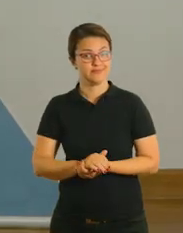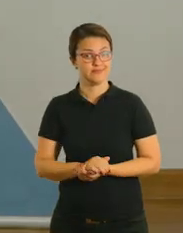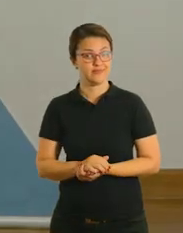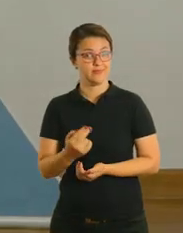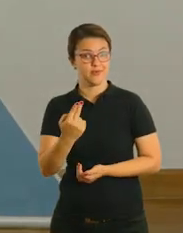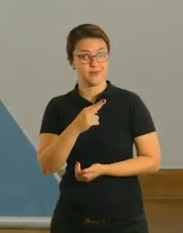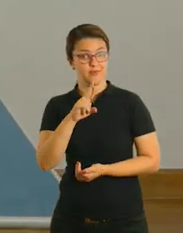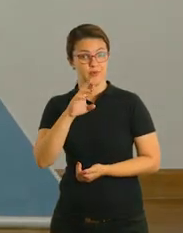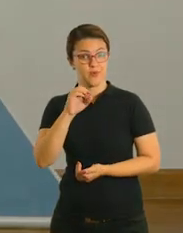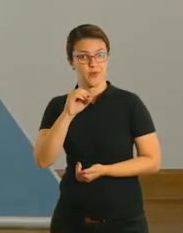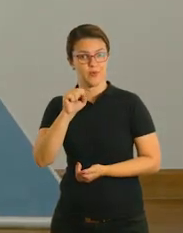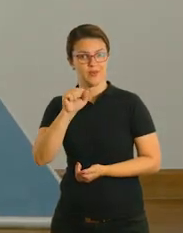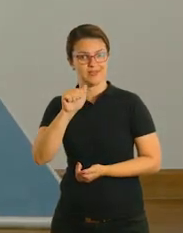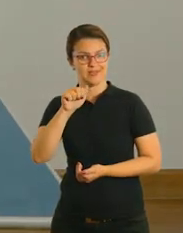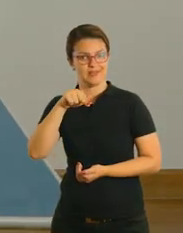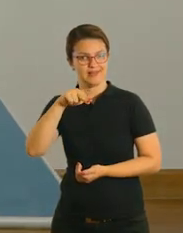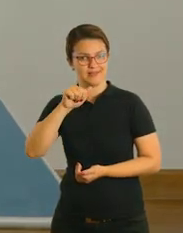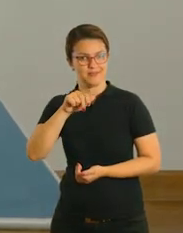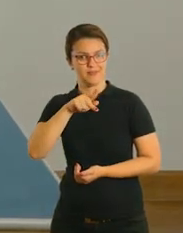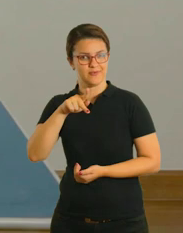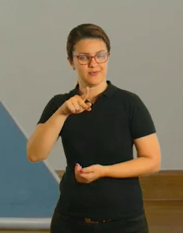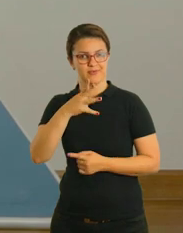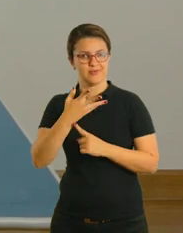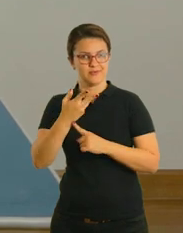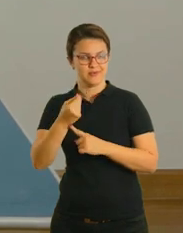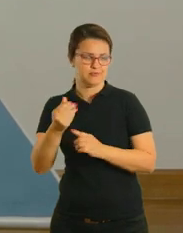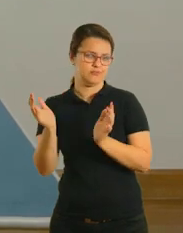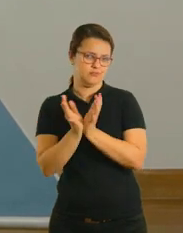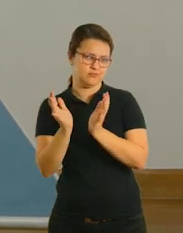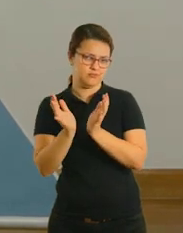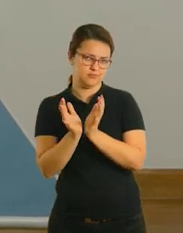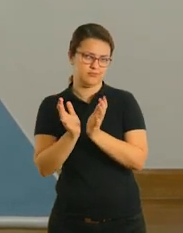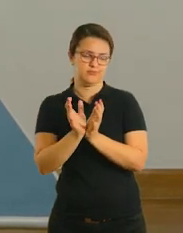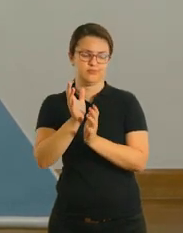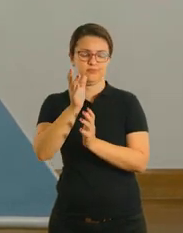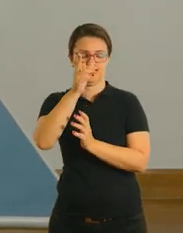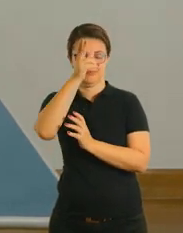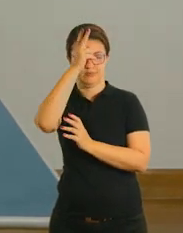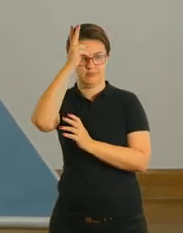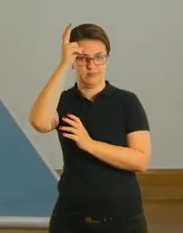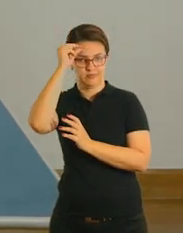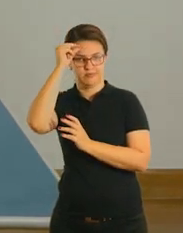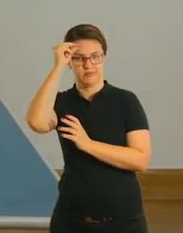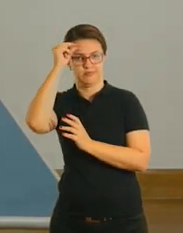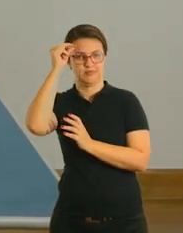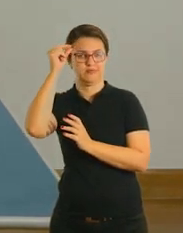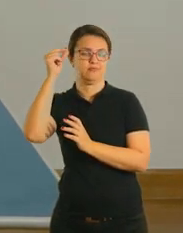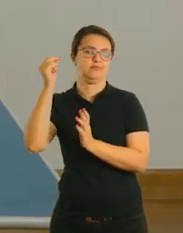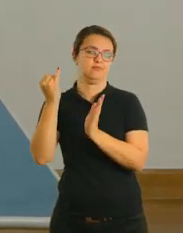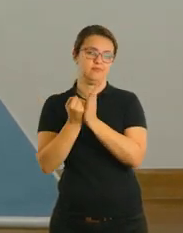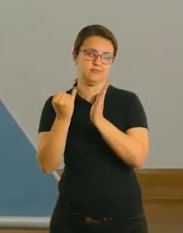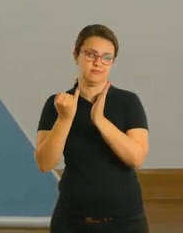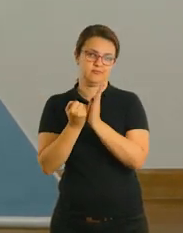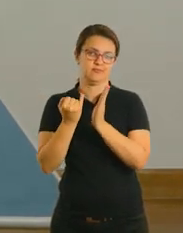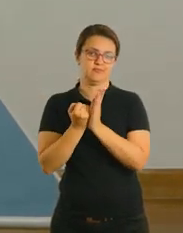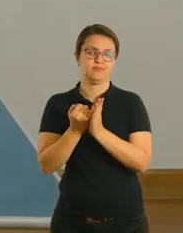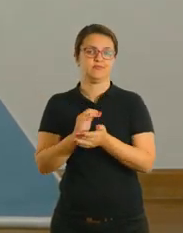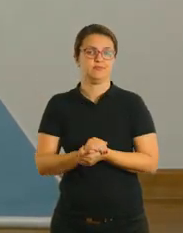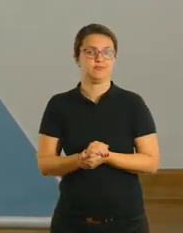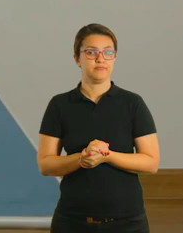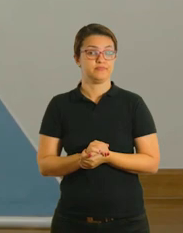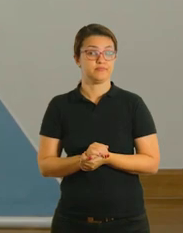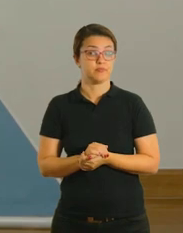firminha. Sou a professora Rosana de Arte, faço parte da equipe de professores da Rede Municipal de Itapevi e vim aqui